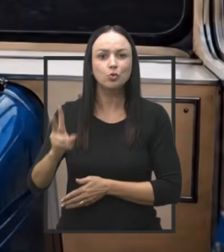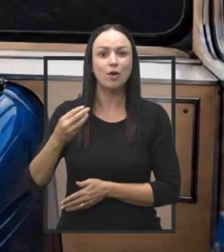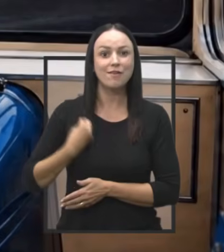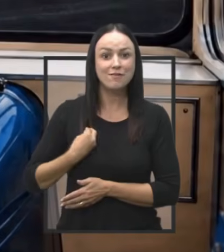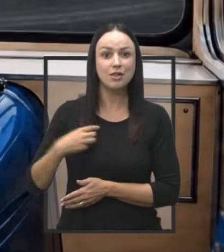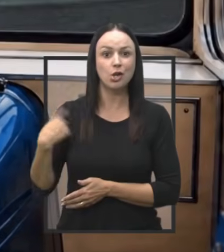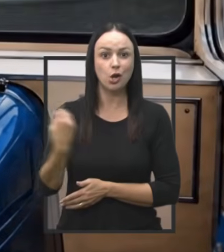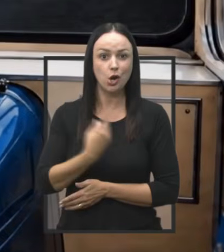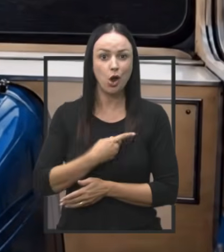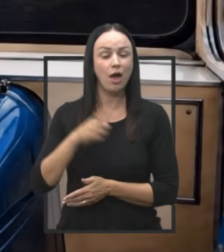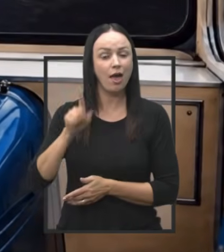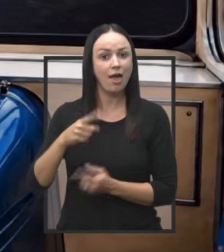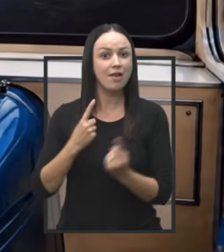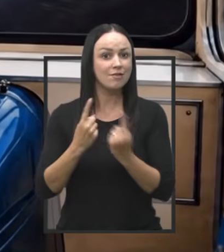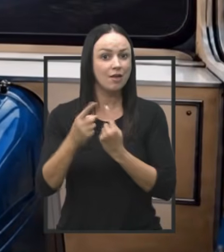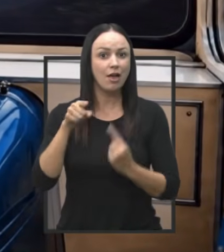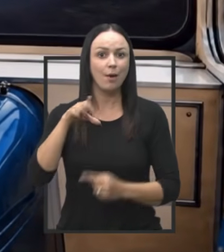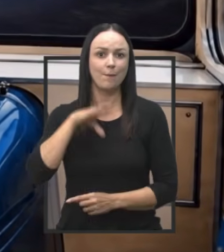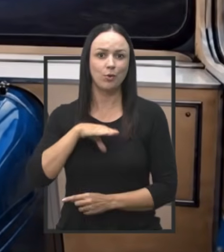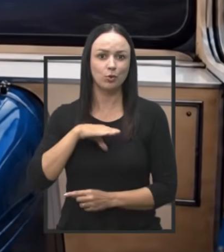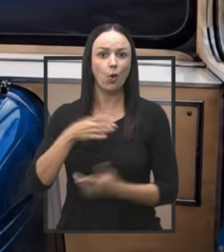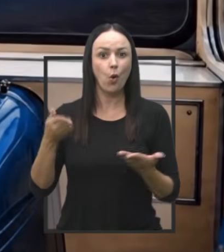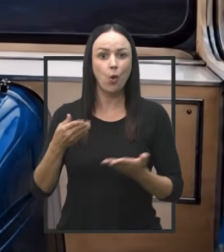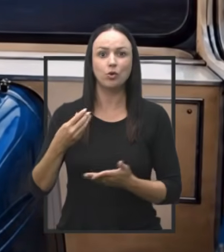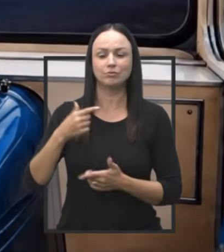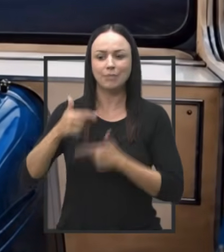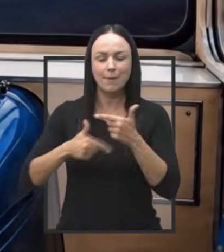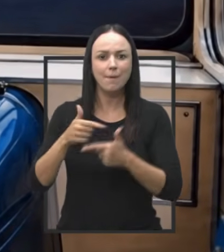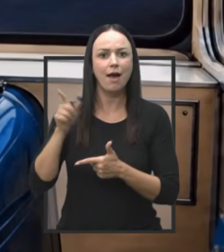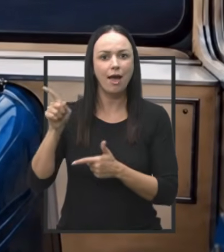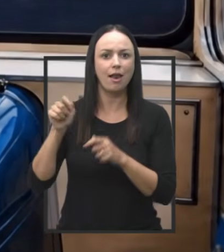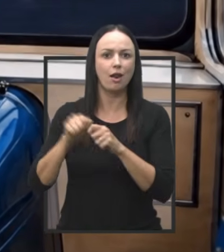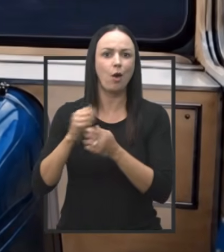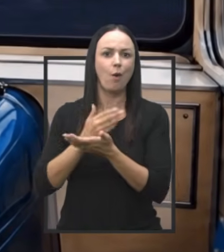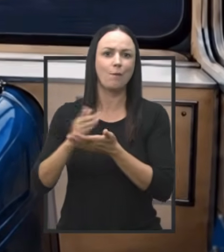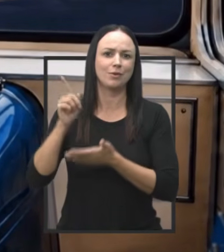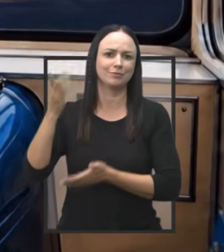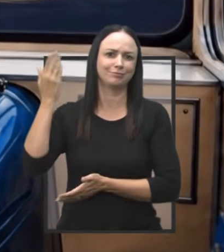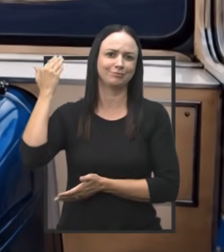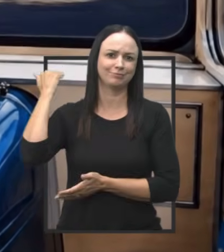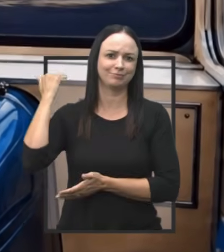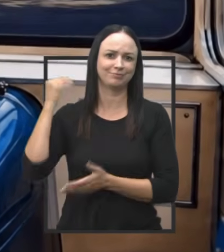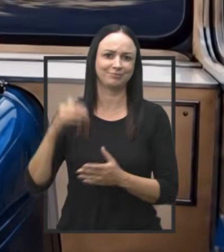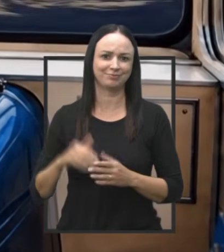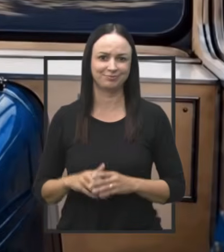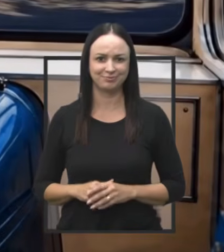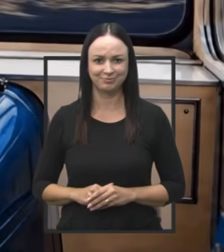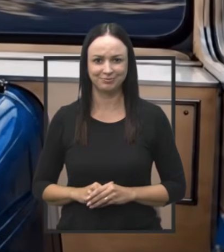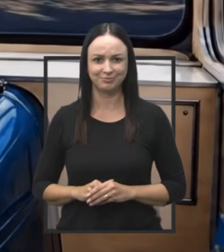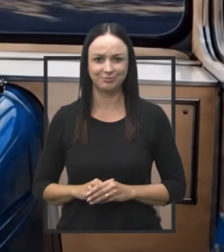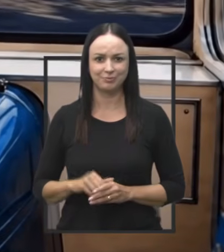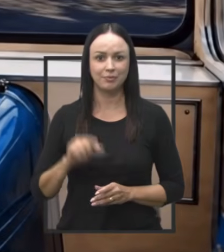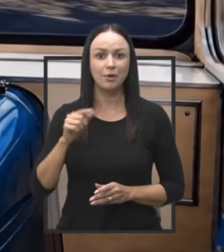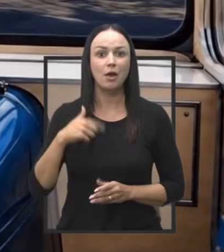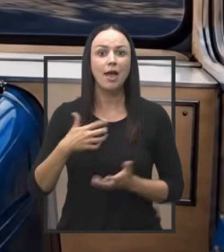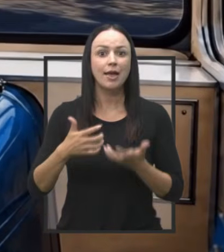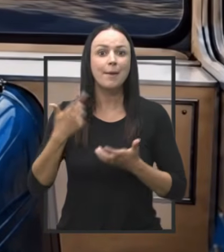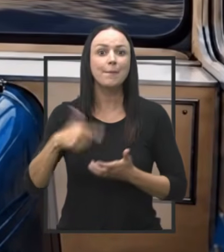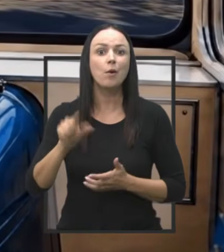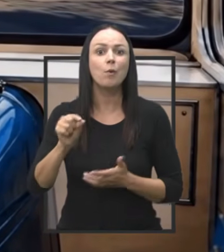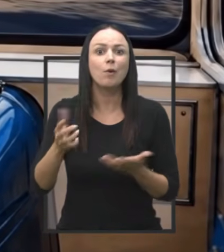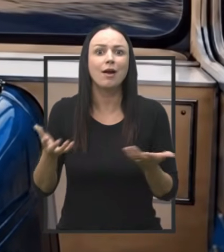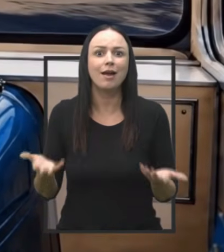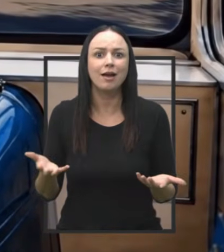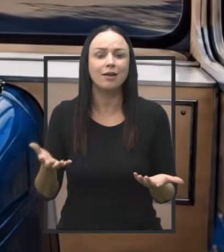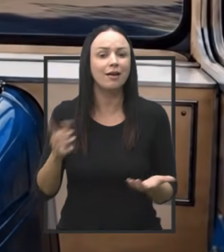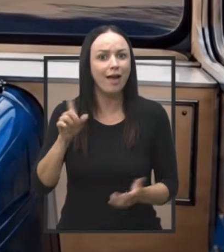estrada de Potunduva, então o que a gente colhe hoje é do que ele plantou, não tem nada mais do que isso. O que mais que a gente pode querer?